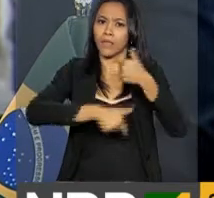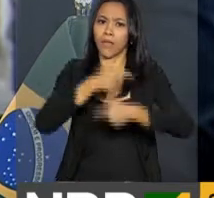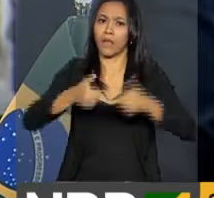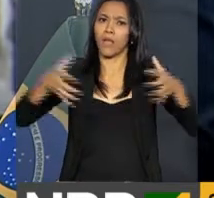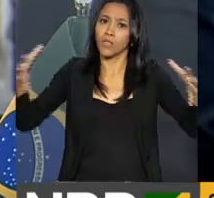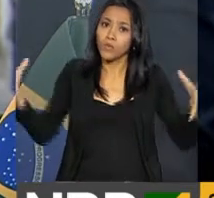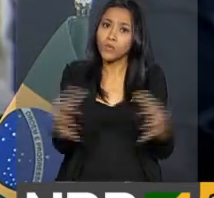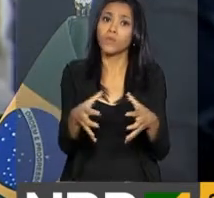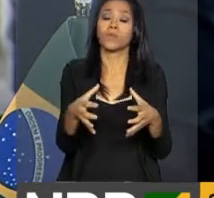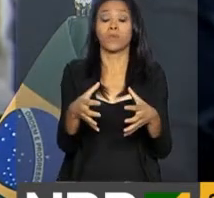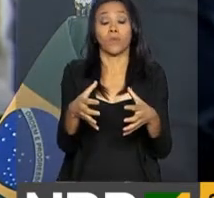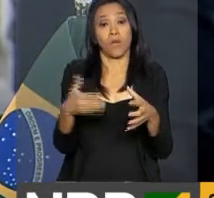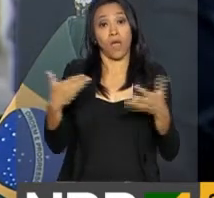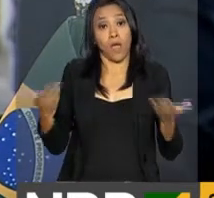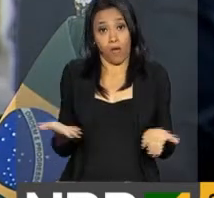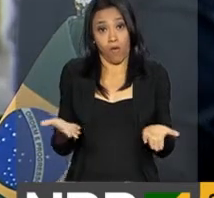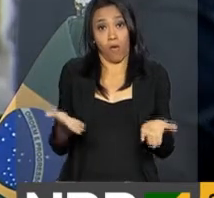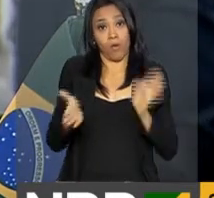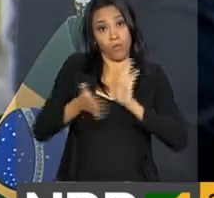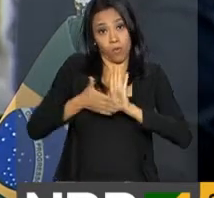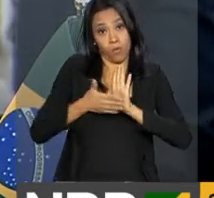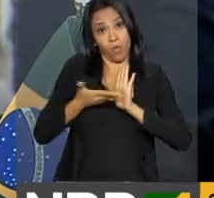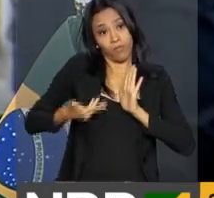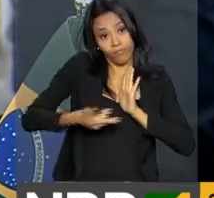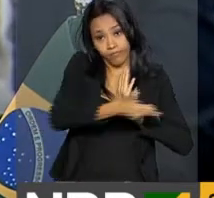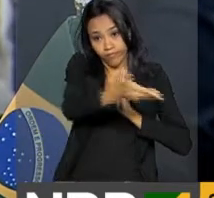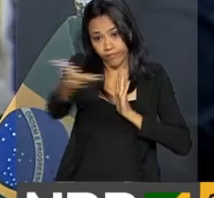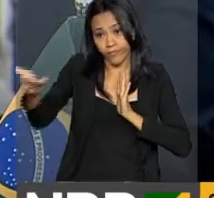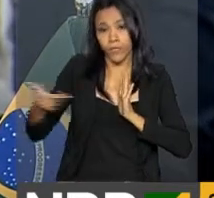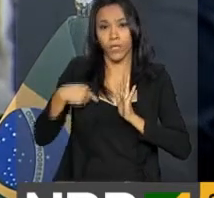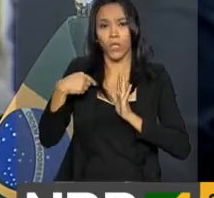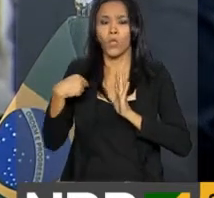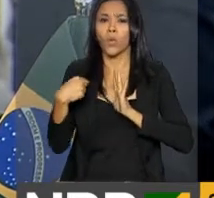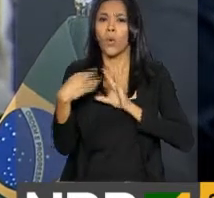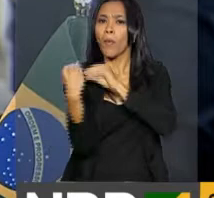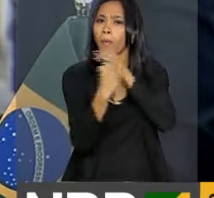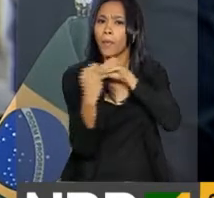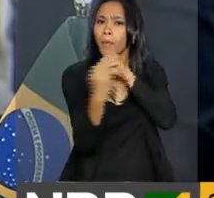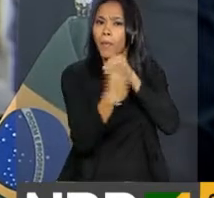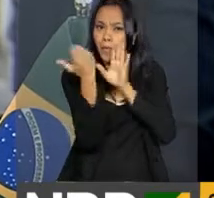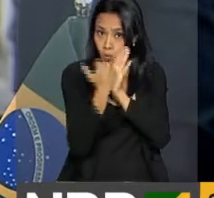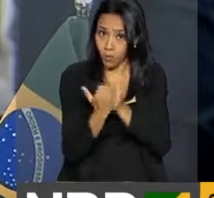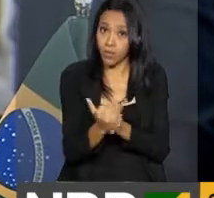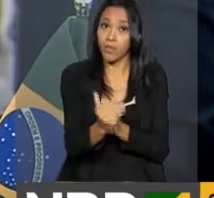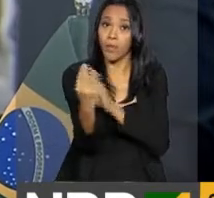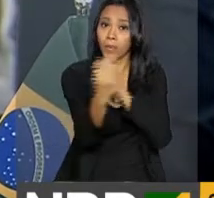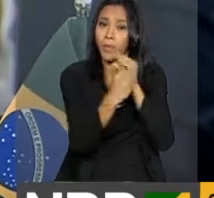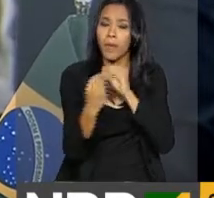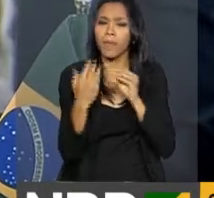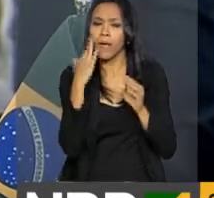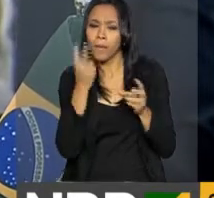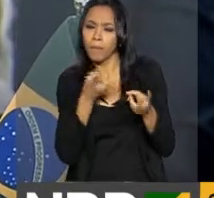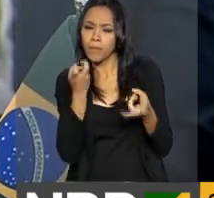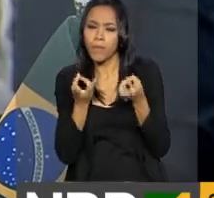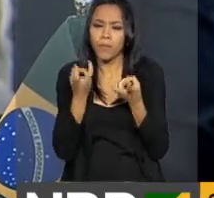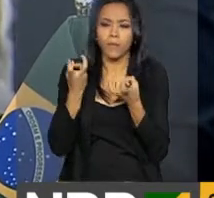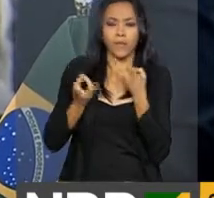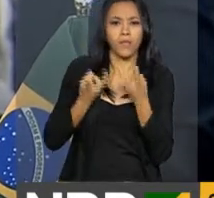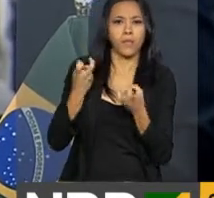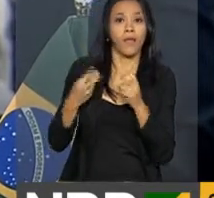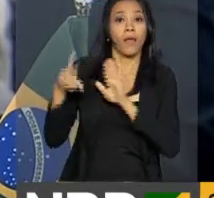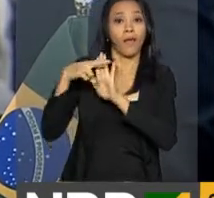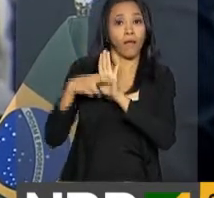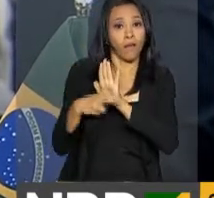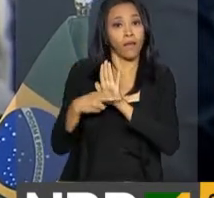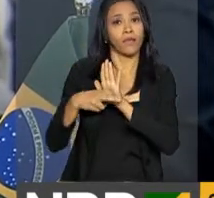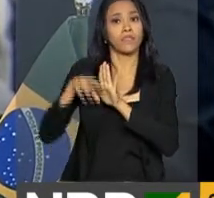Proponho desde já um diálogo inicial para identificarmos medidas já adotadas em cada